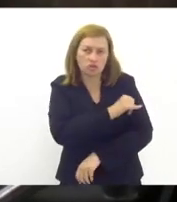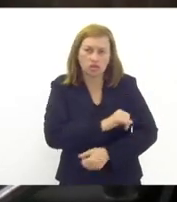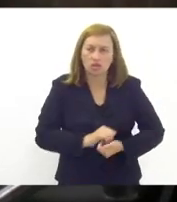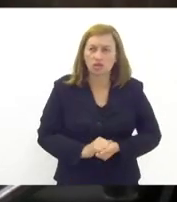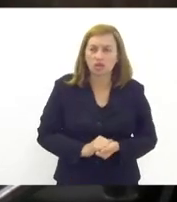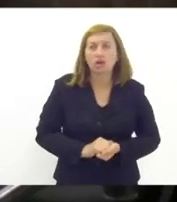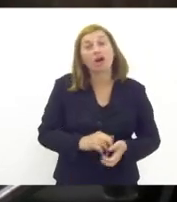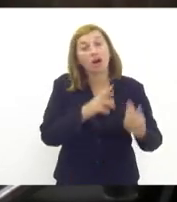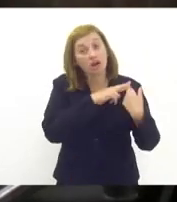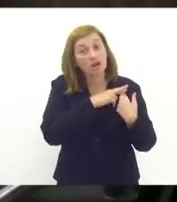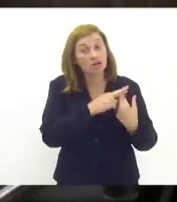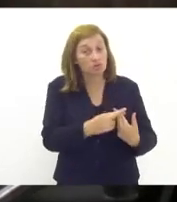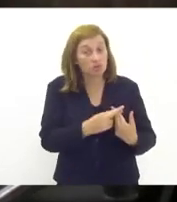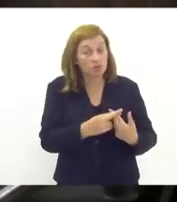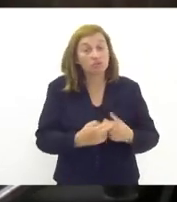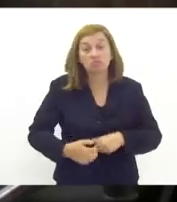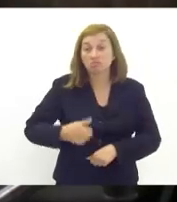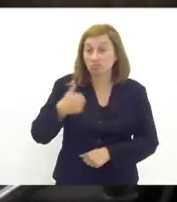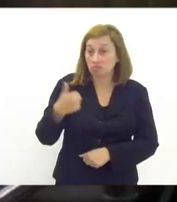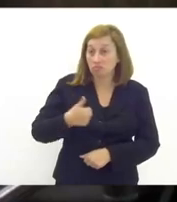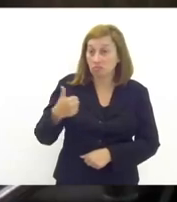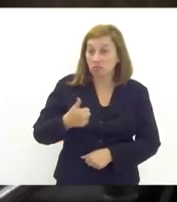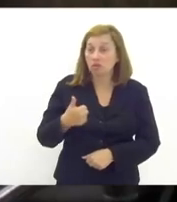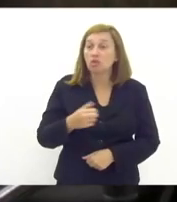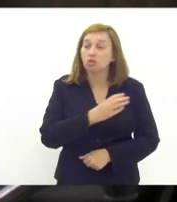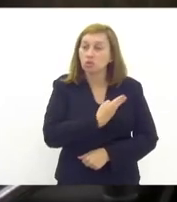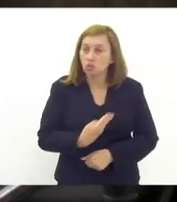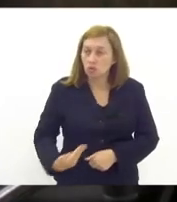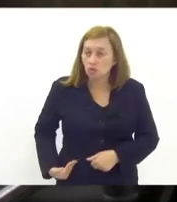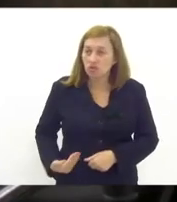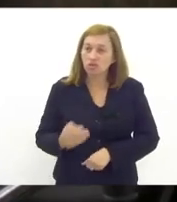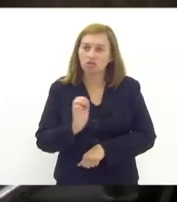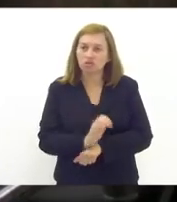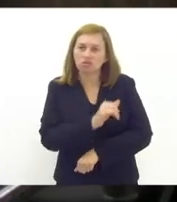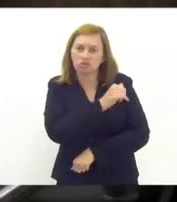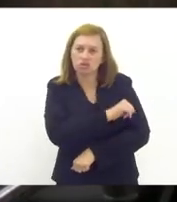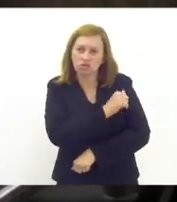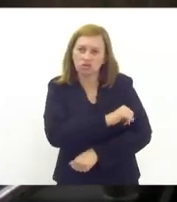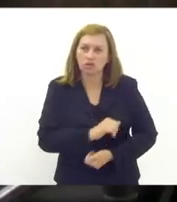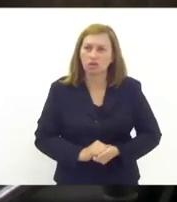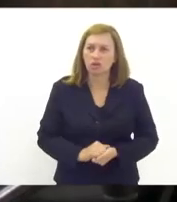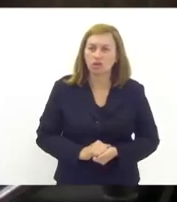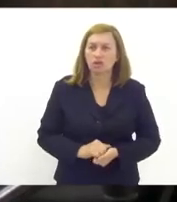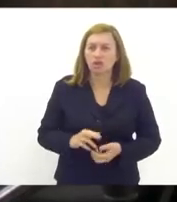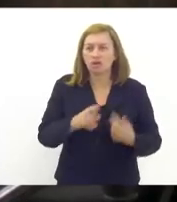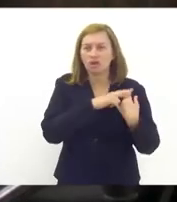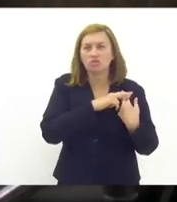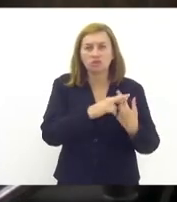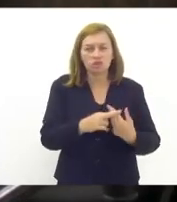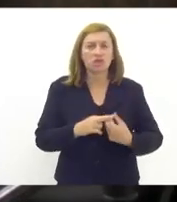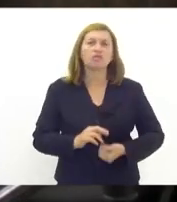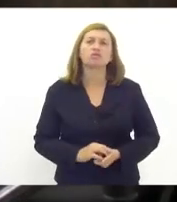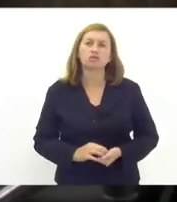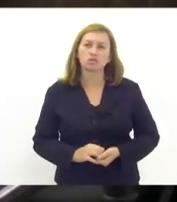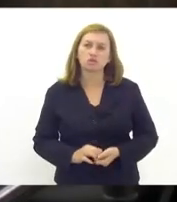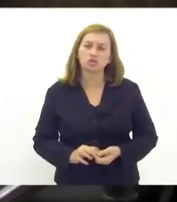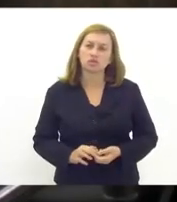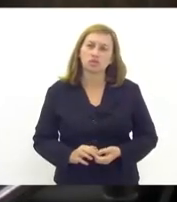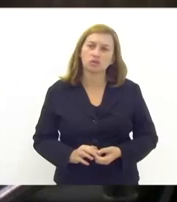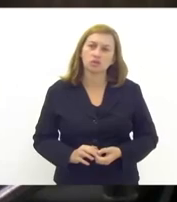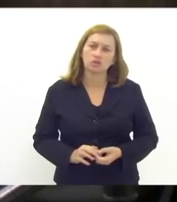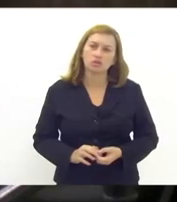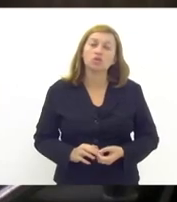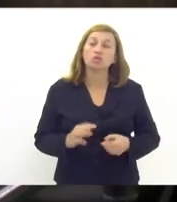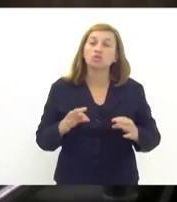A responsabilidade é, em primeiro lugar, do governador do Estado do Rio de Janeiro. Ele é o maior responsável pelos desmandos